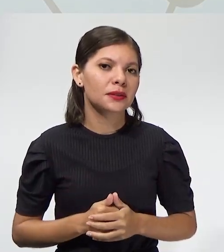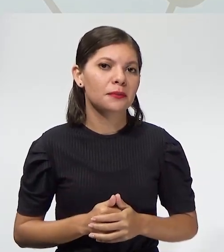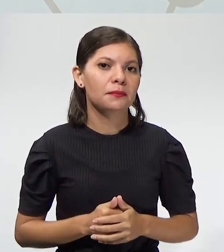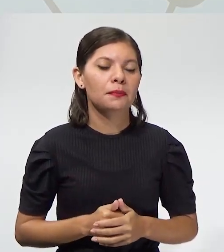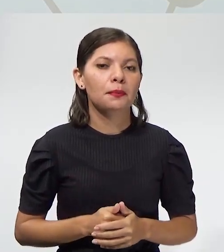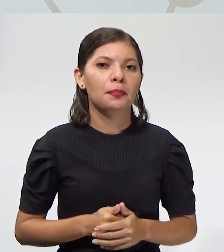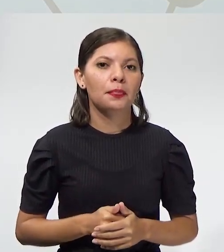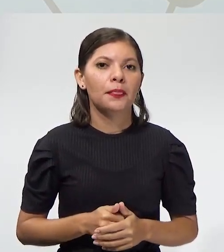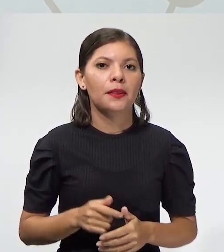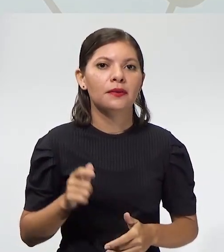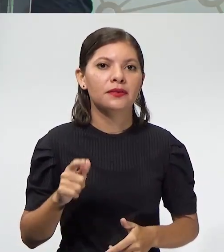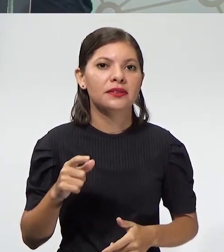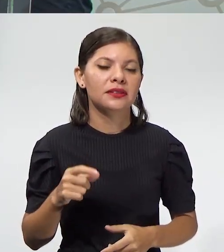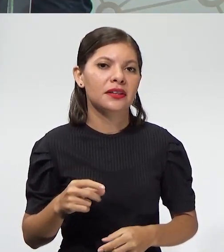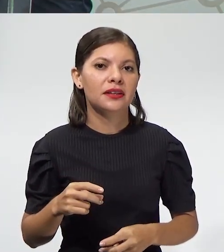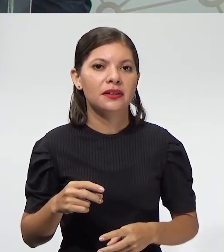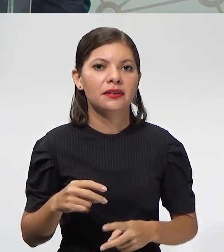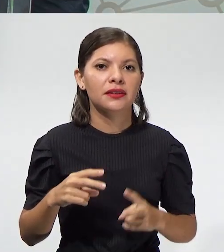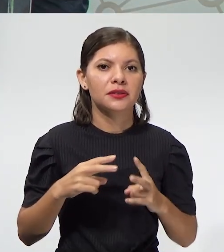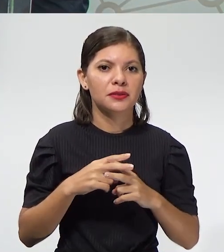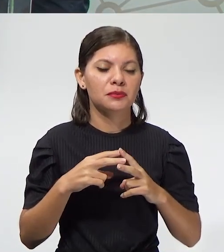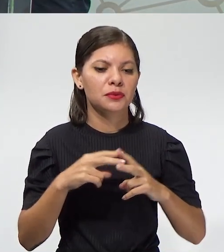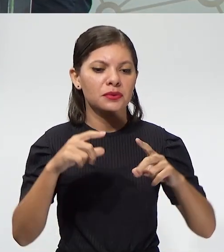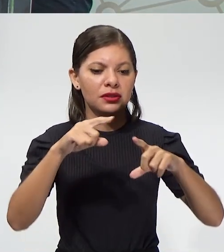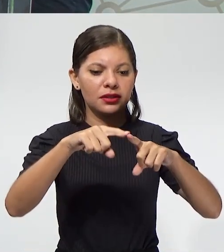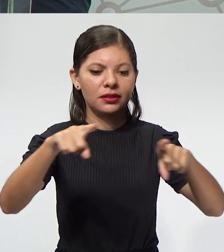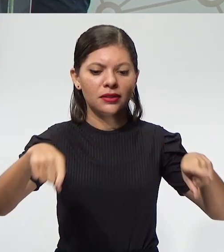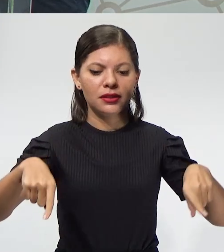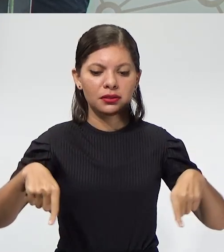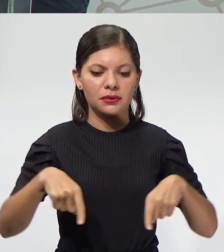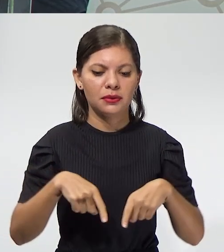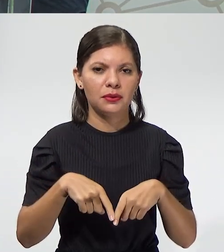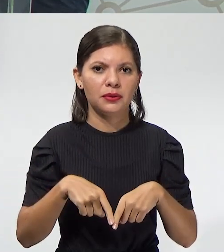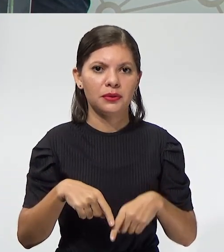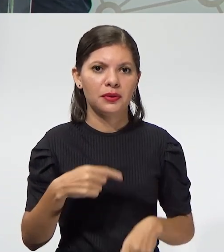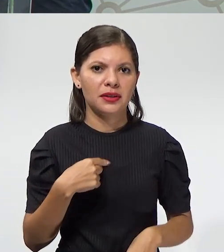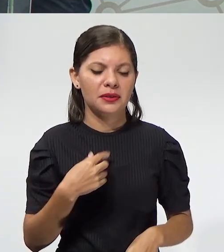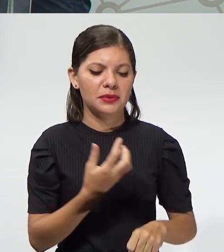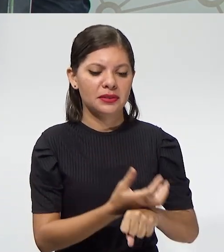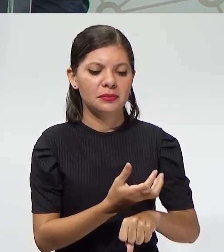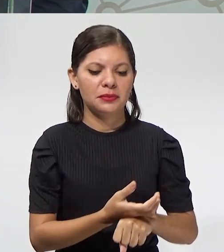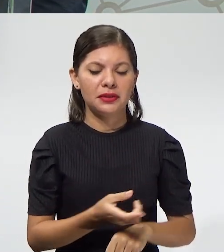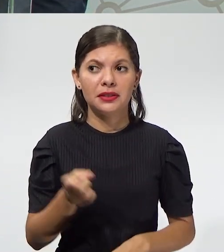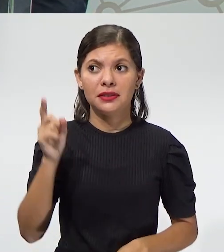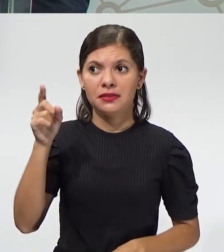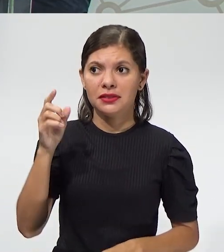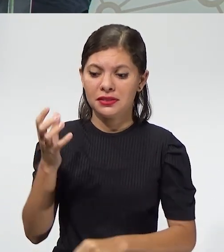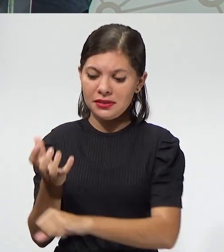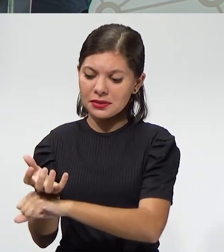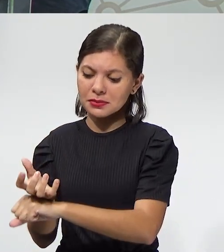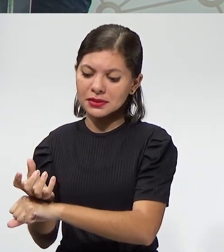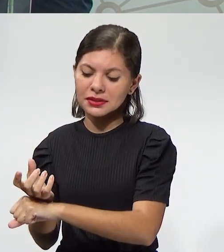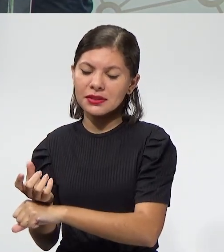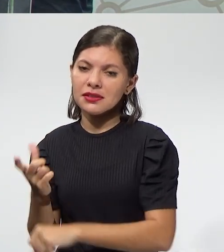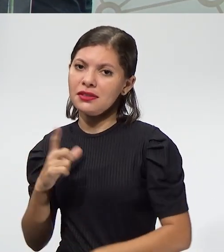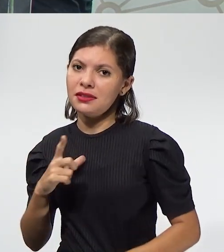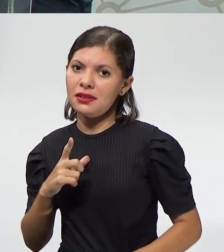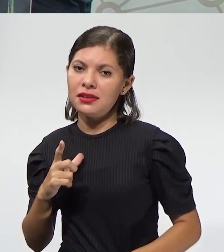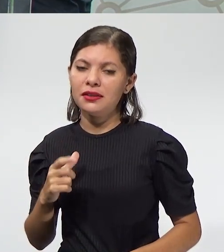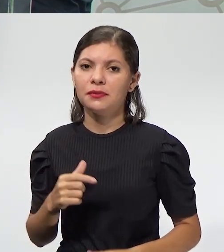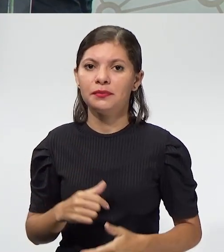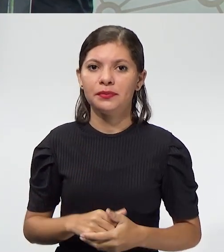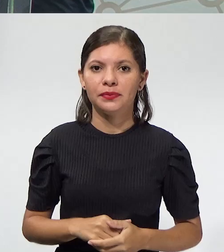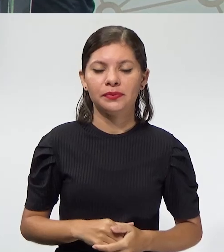vira uma disputa de território, né? Então eu tenho a minha disciplina, você tem a sua disciplina. Aí você passa 5 trabalhos, eu passo